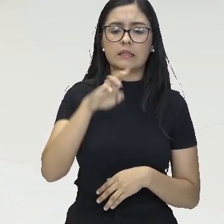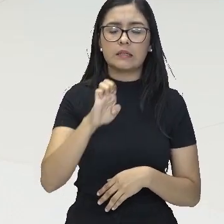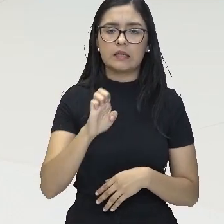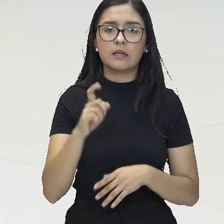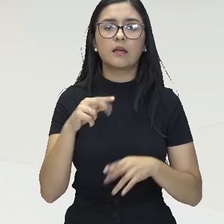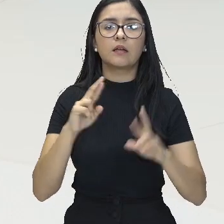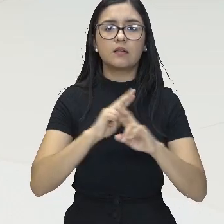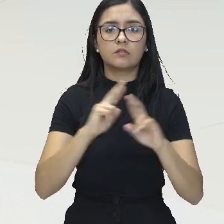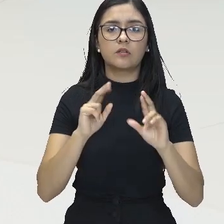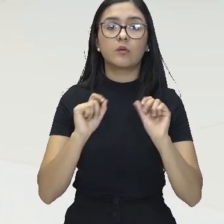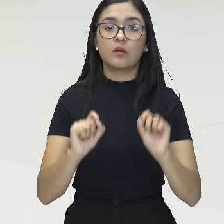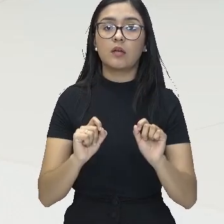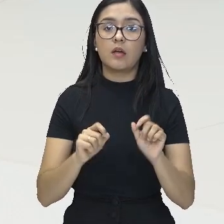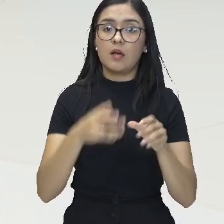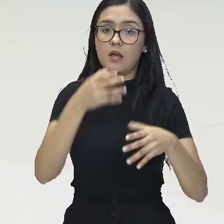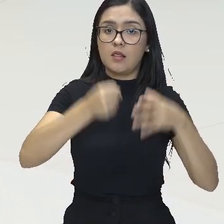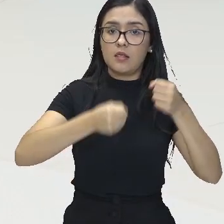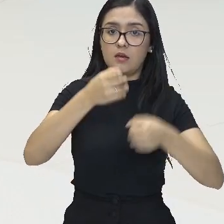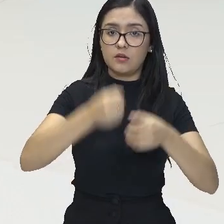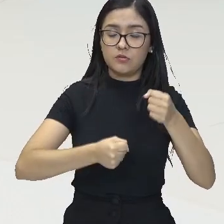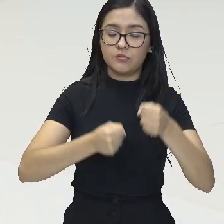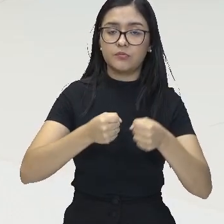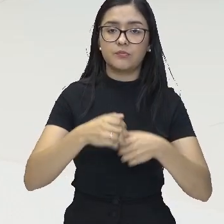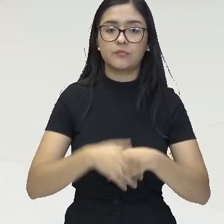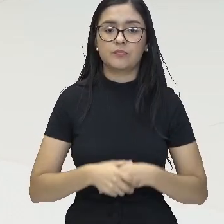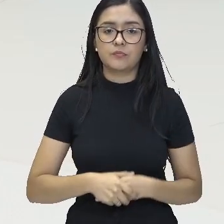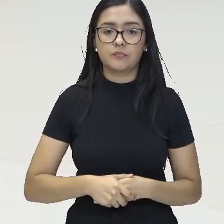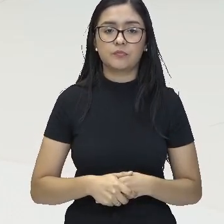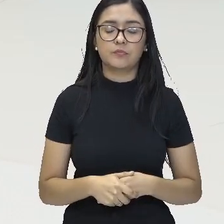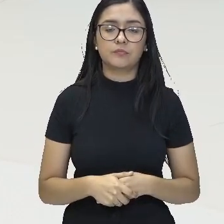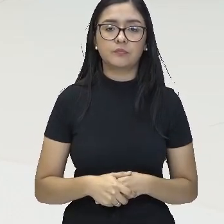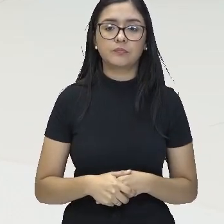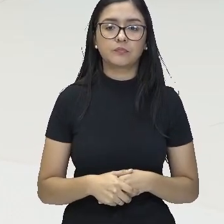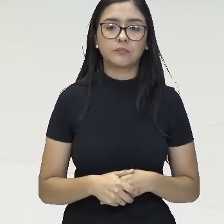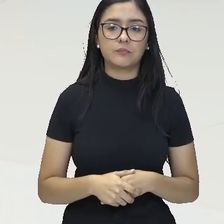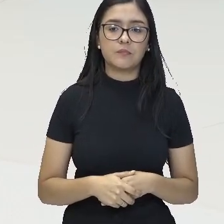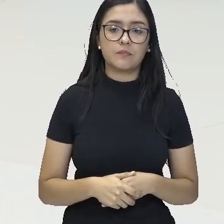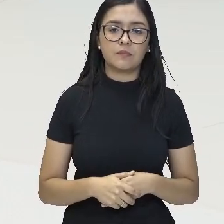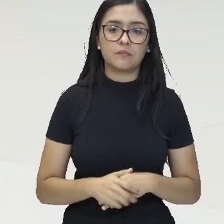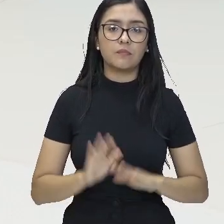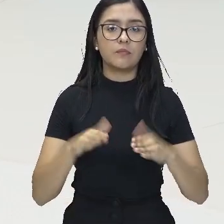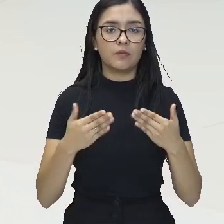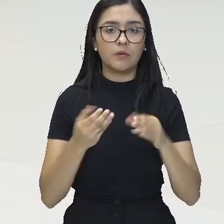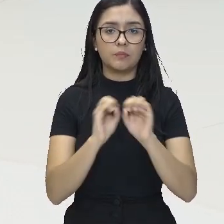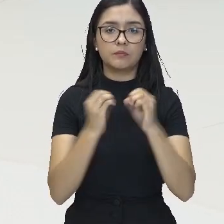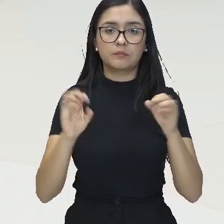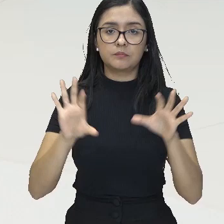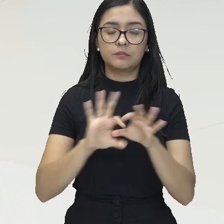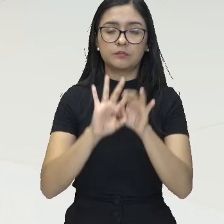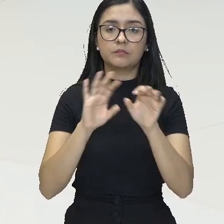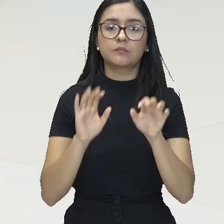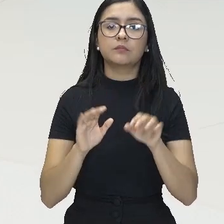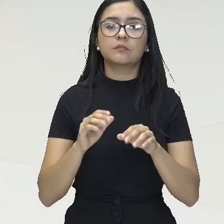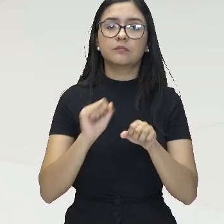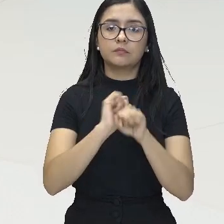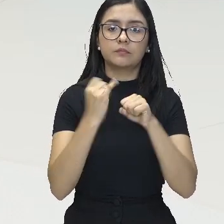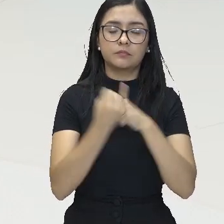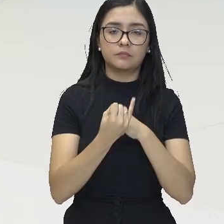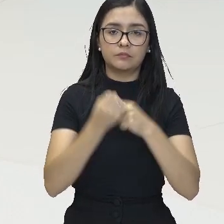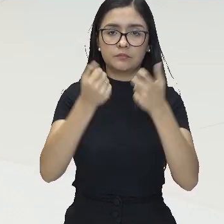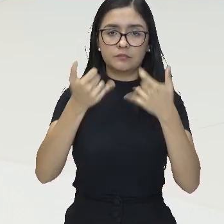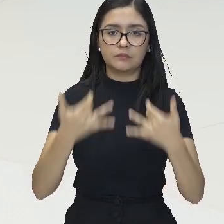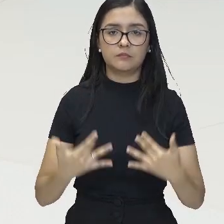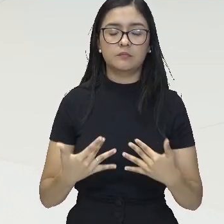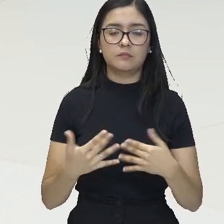relacionado a leite, a palavra leite, né? Que é branco. Então, esta é uma oração subordinada